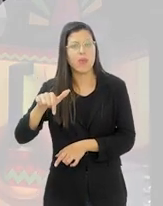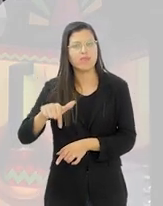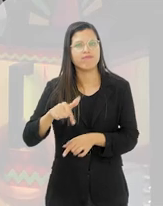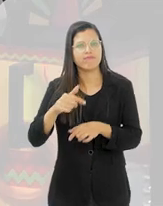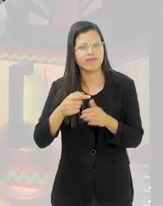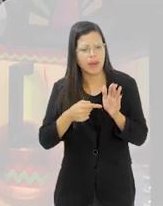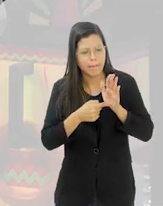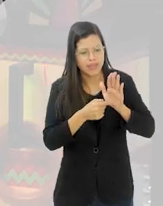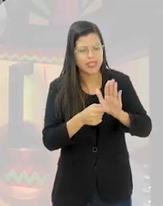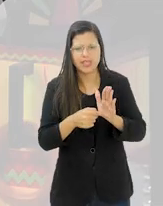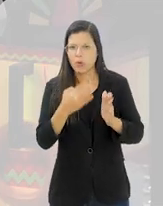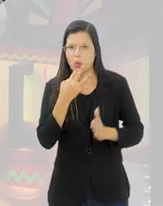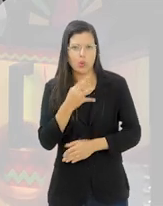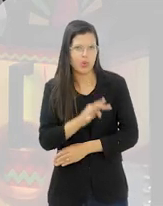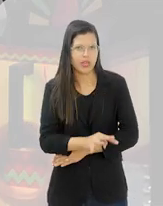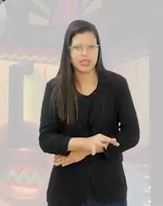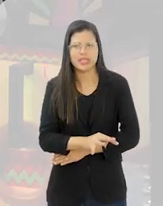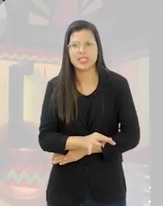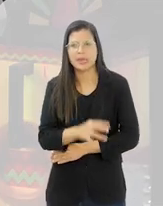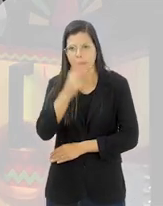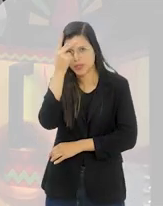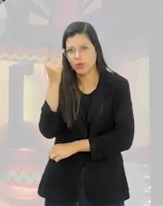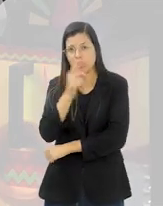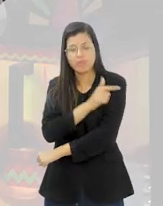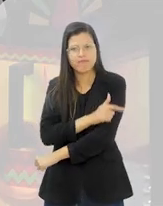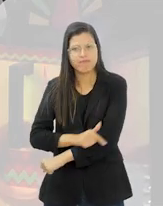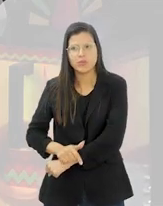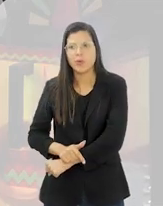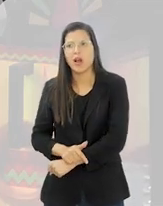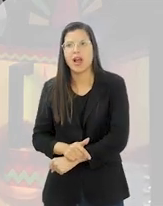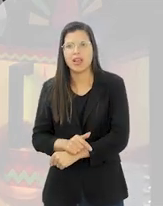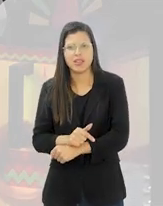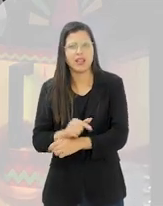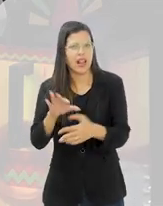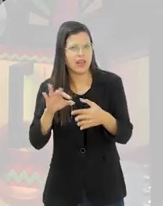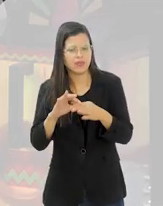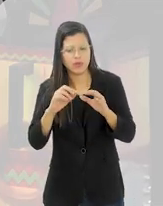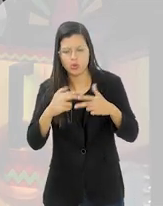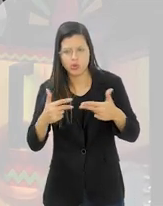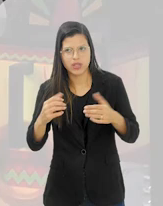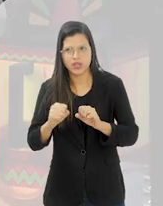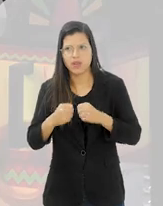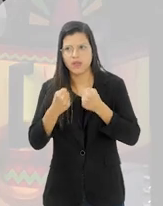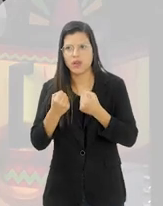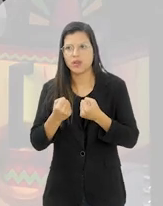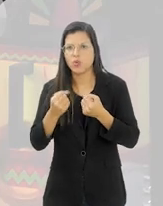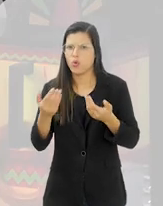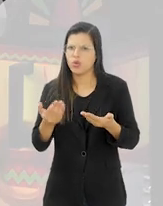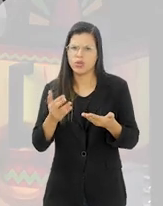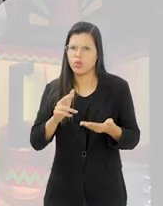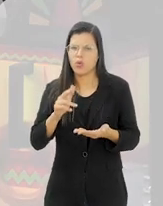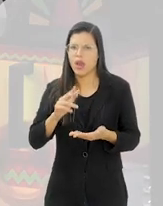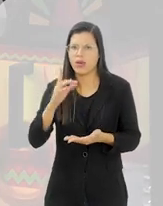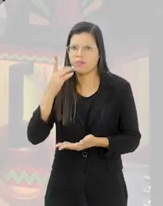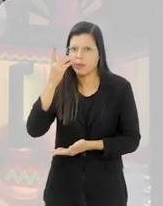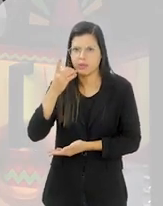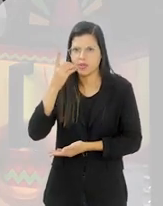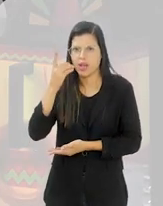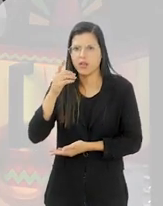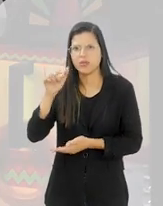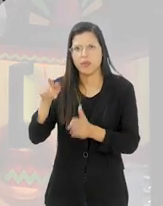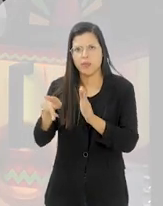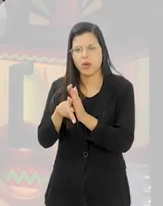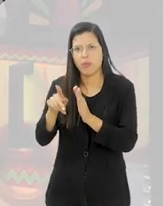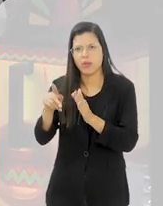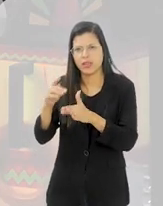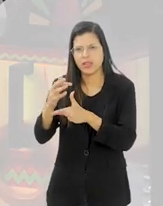não o conhecia, uma pessoa simpaticíssima, tem tudo a ver com o que a gente defende, ele hoje já não é mais deputado, ele é de